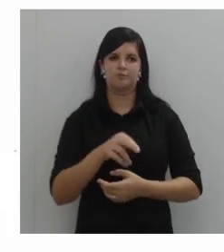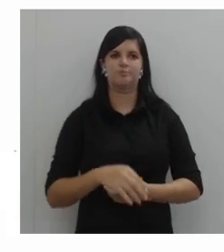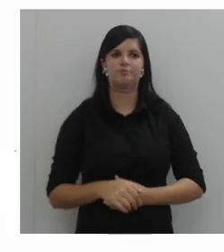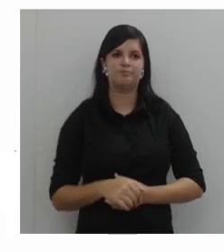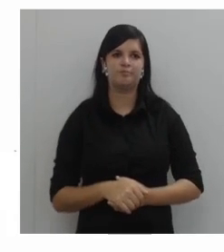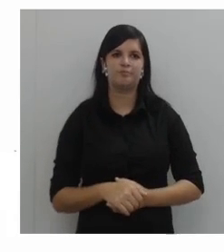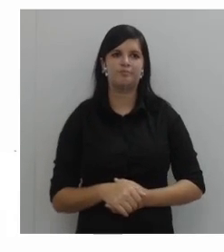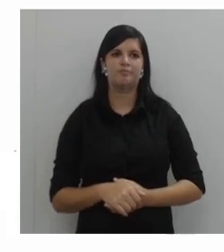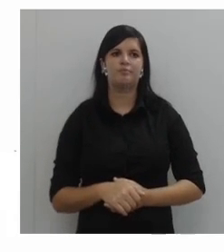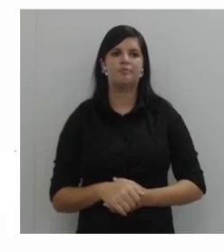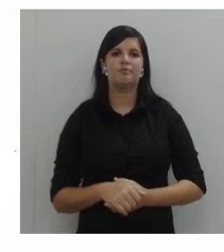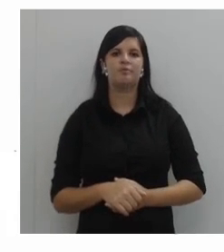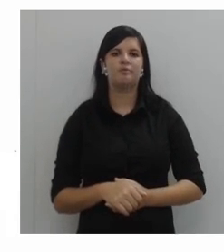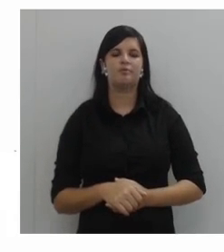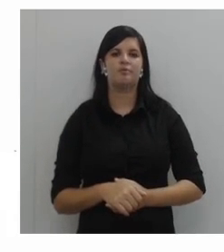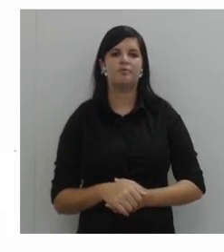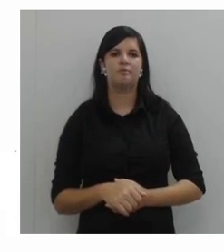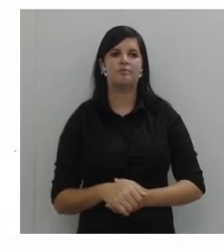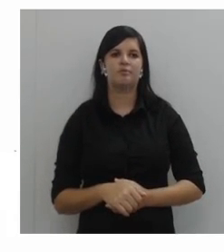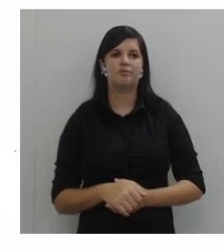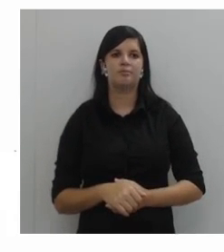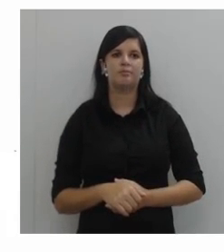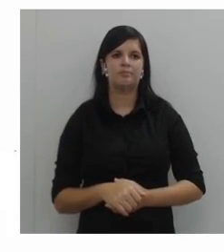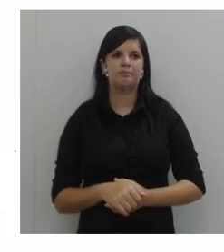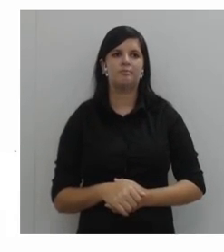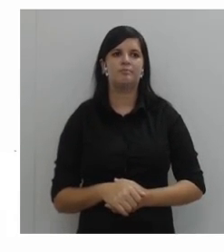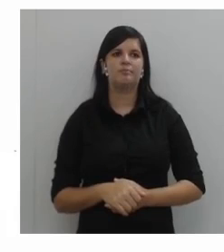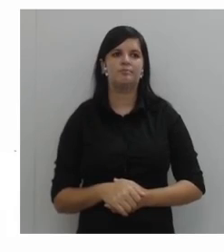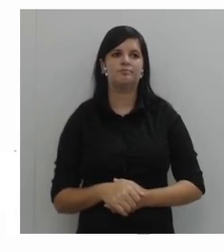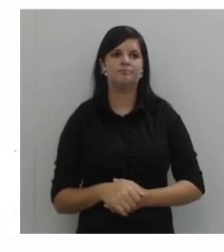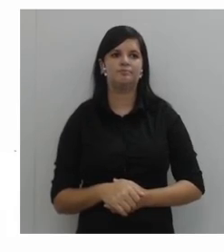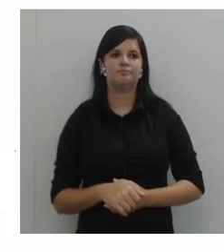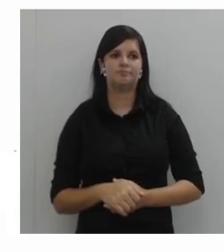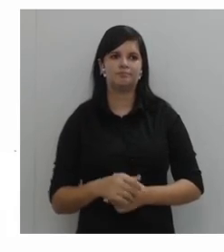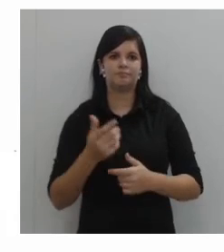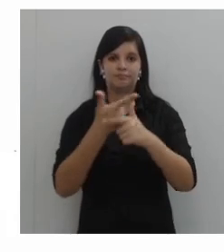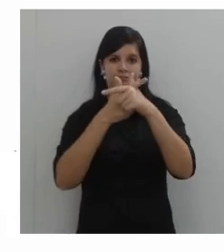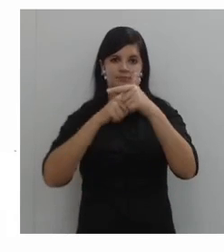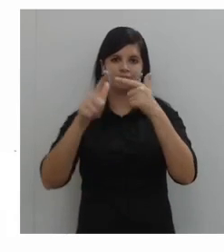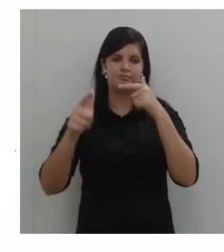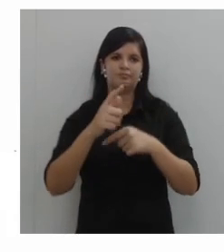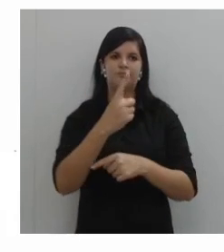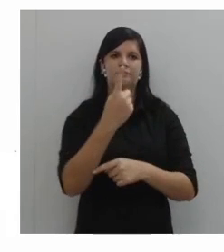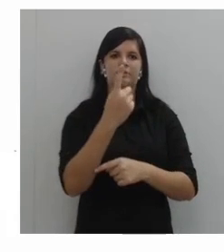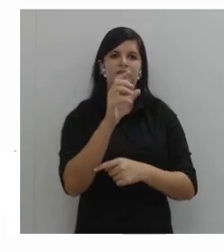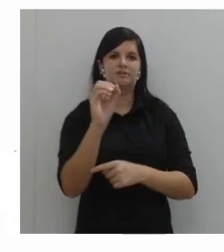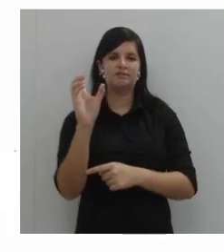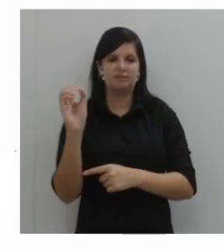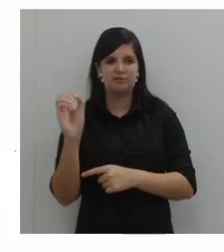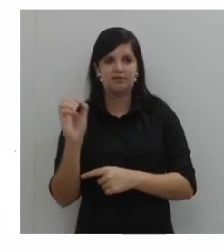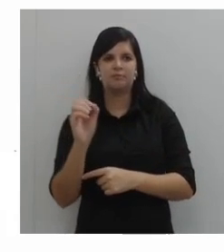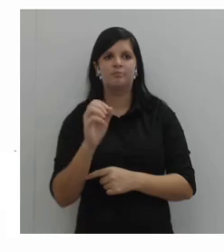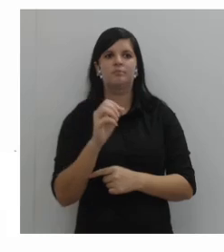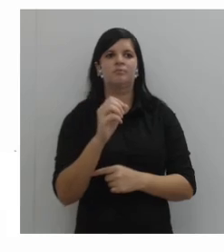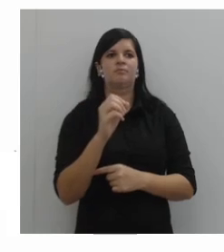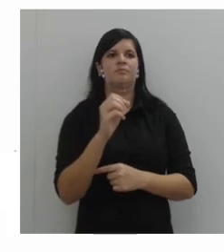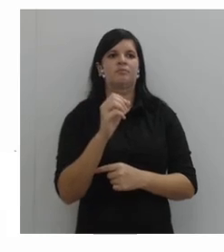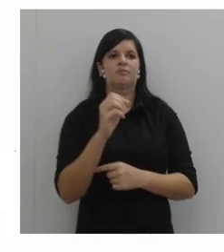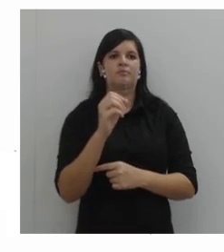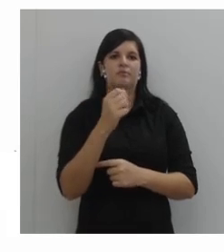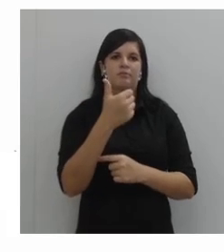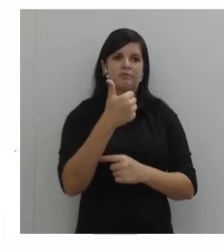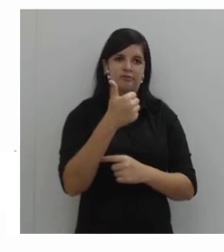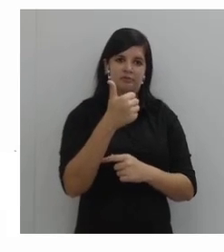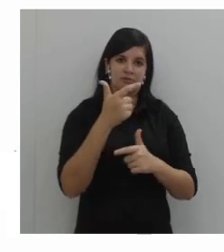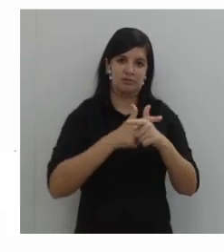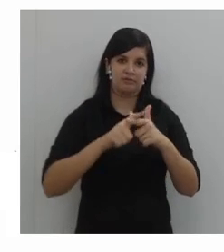é 4 vezes 100 e aqui está dividido por 25. Divida agora 100 por 25. Olha, 100 dividido